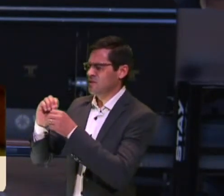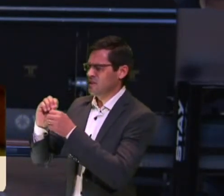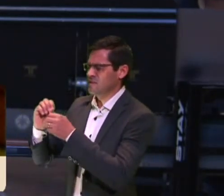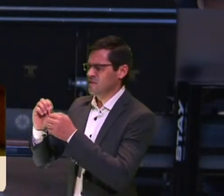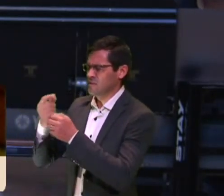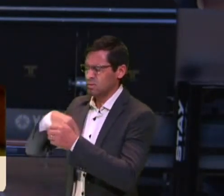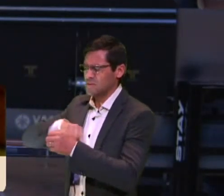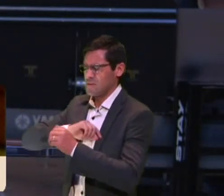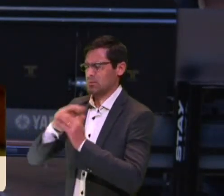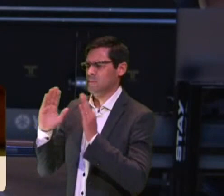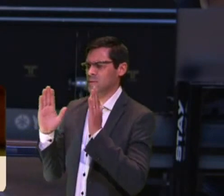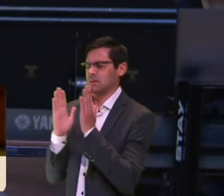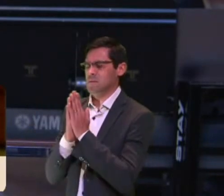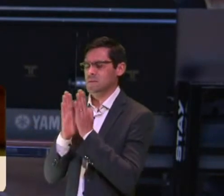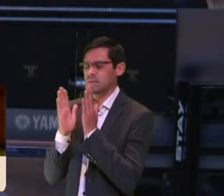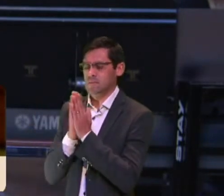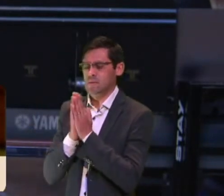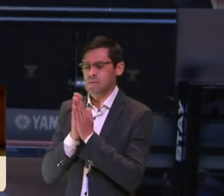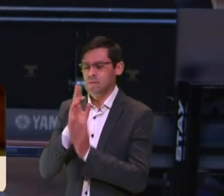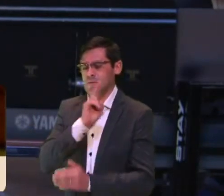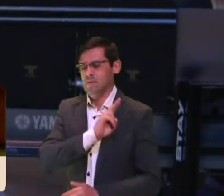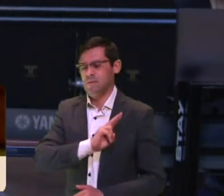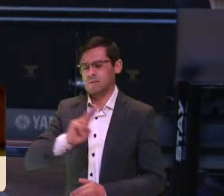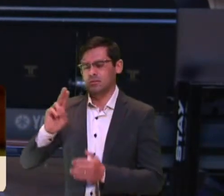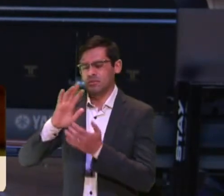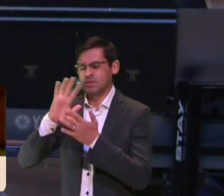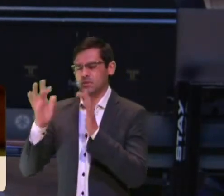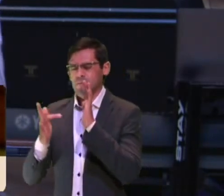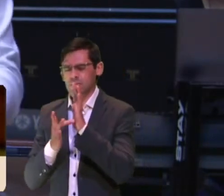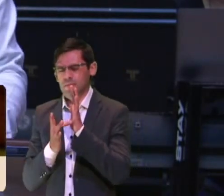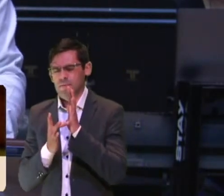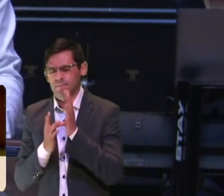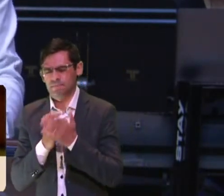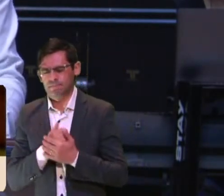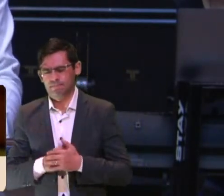nossa oração, em nome de Jesus. Amém.